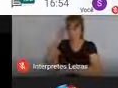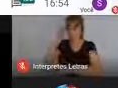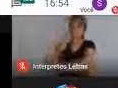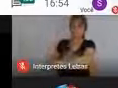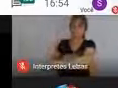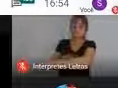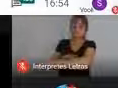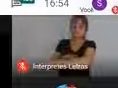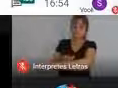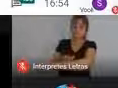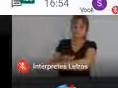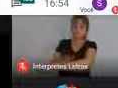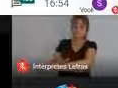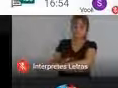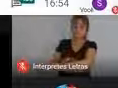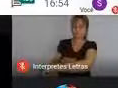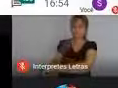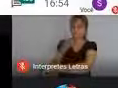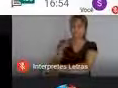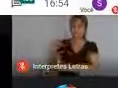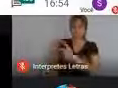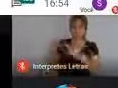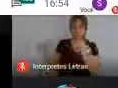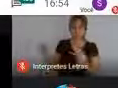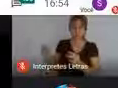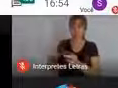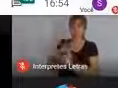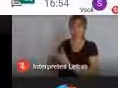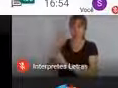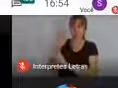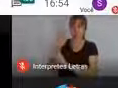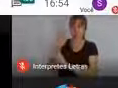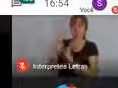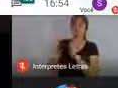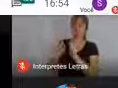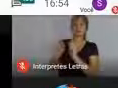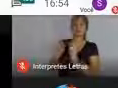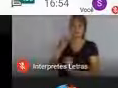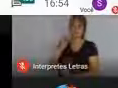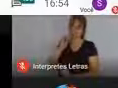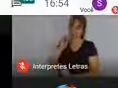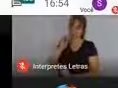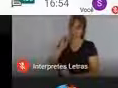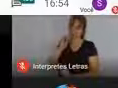influência da etnicidade da comunidade na fala da mesma.